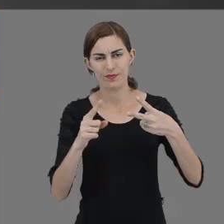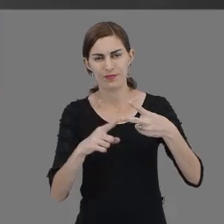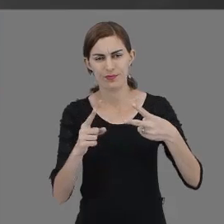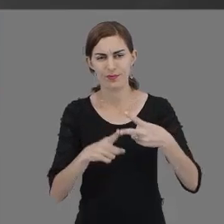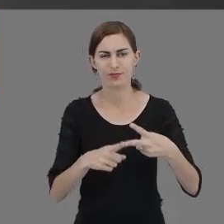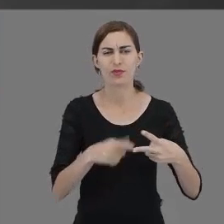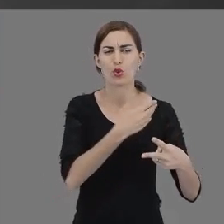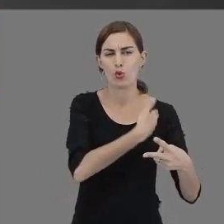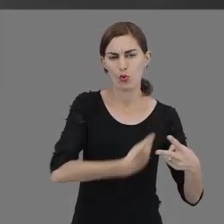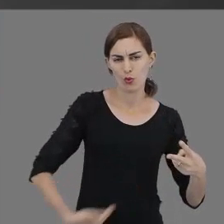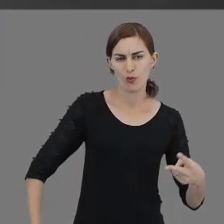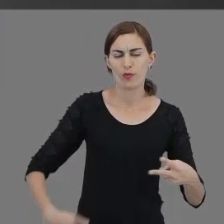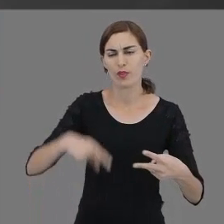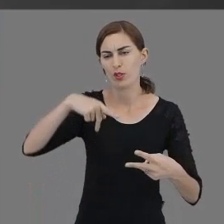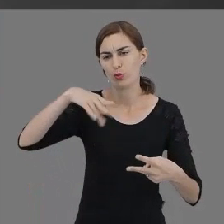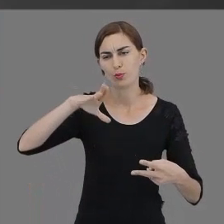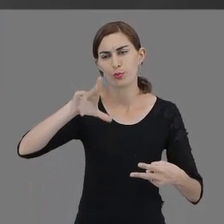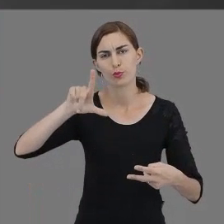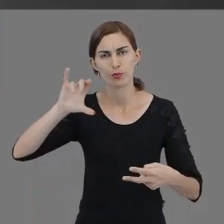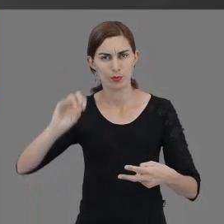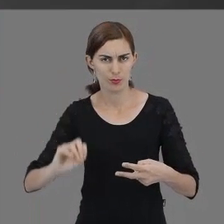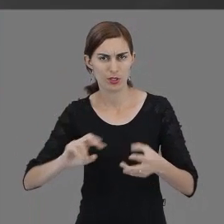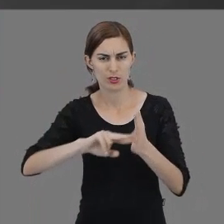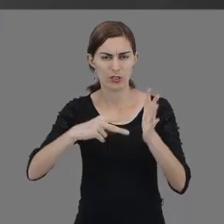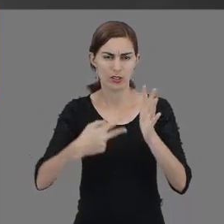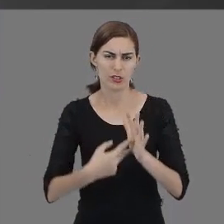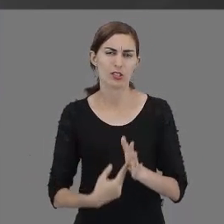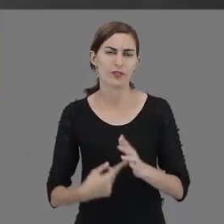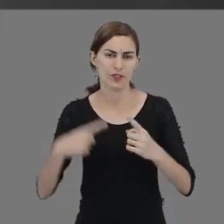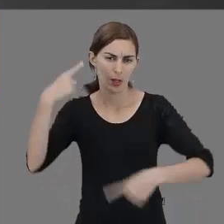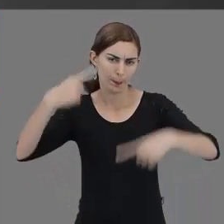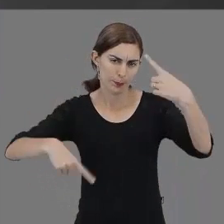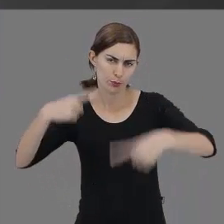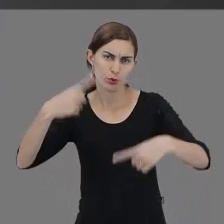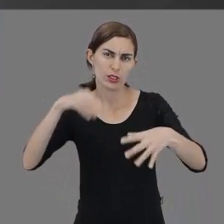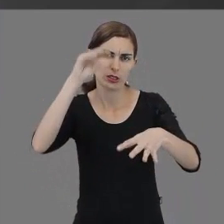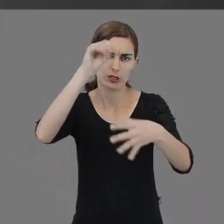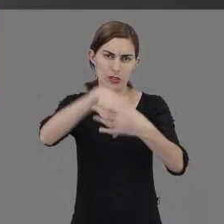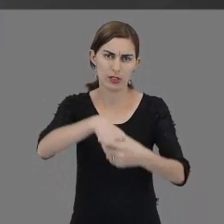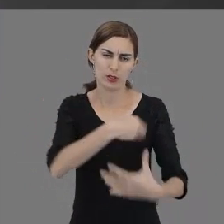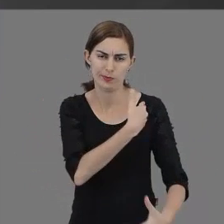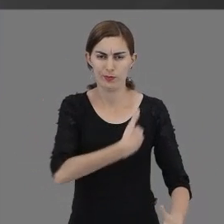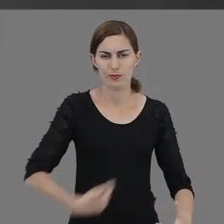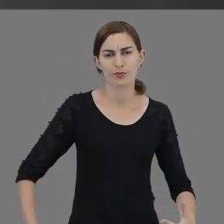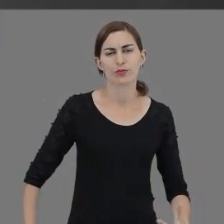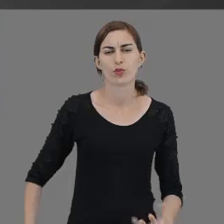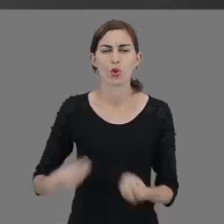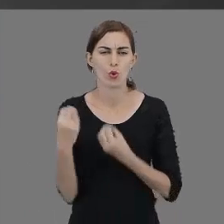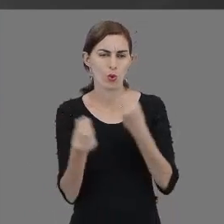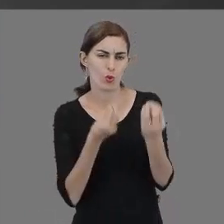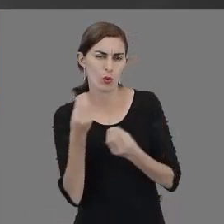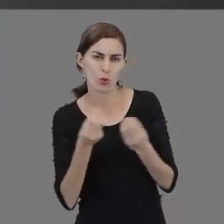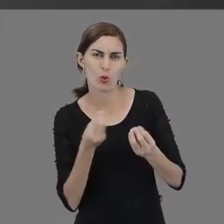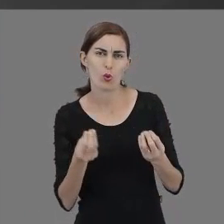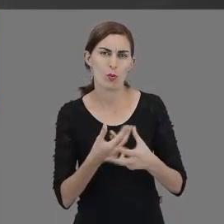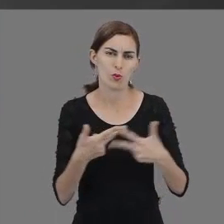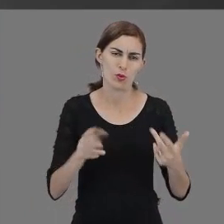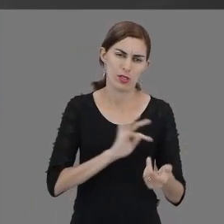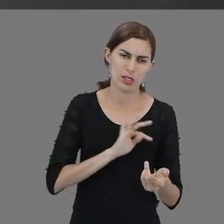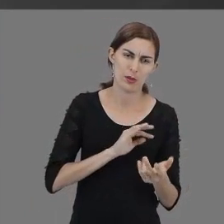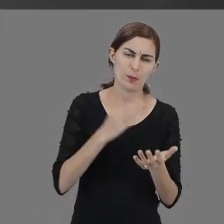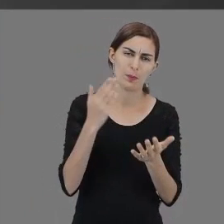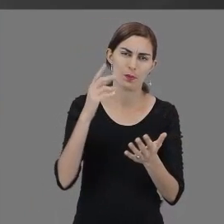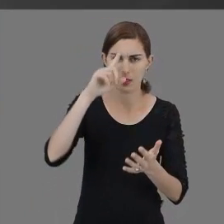pública, que ela significa, né, um resgate da política dentro da administração pública, diminuindo a importância de critérios técnicos nos